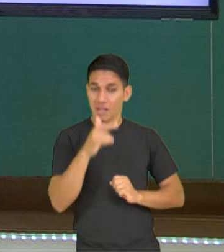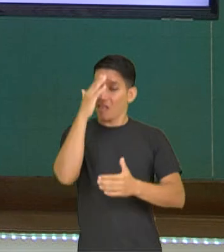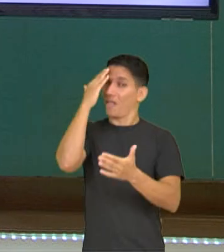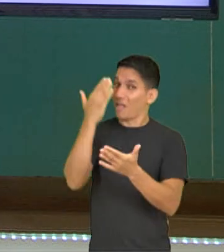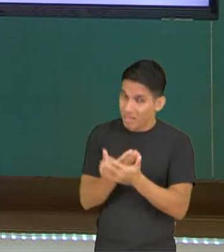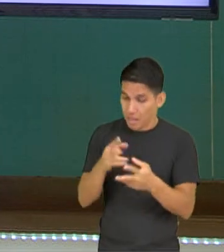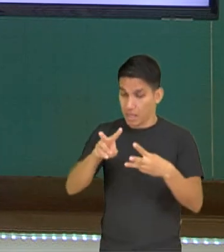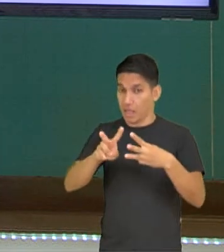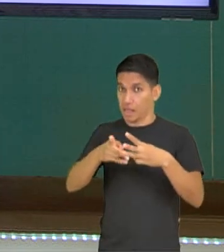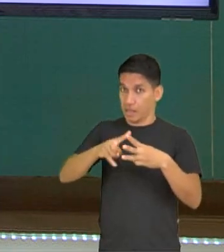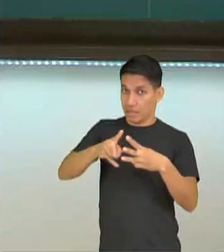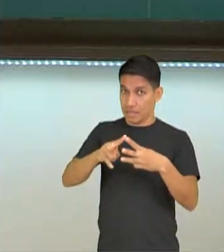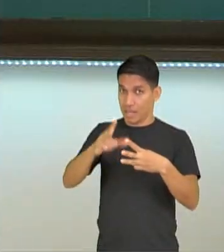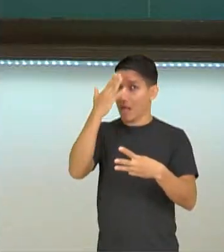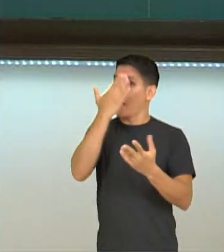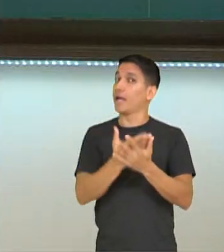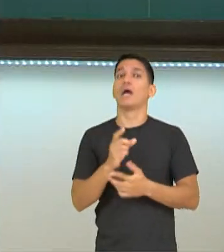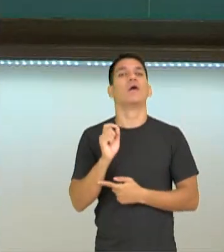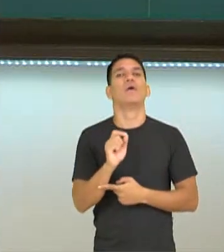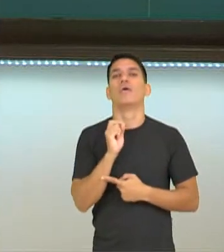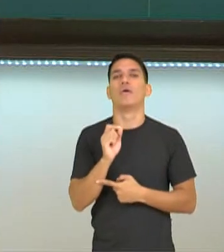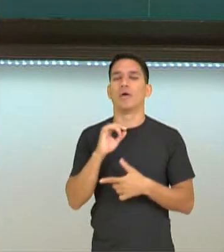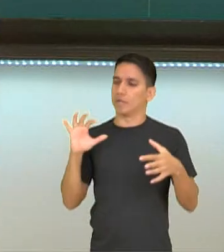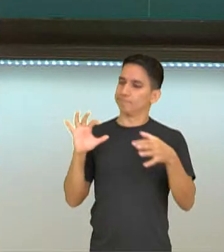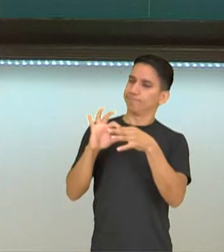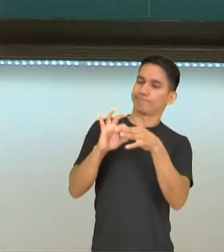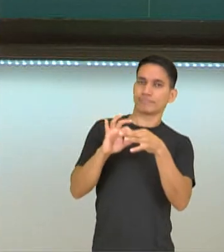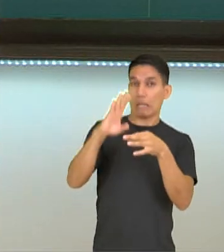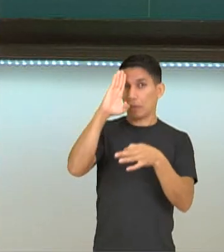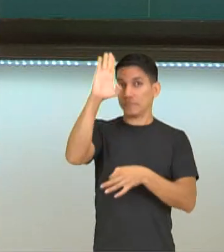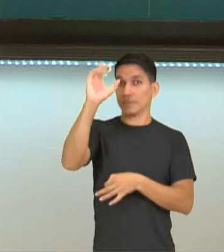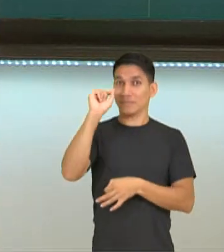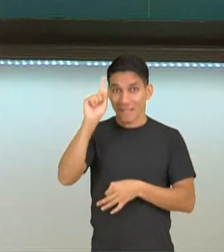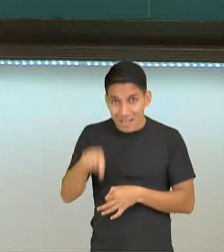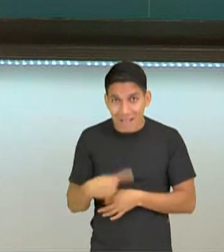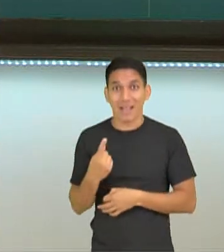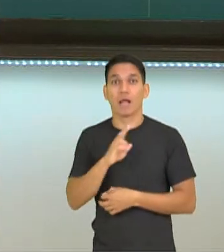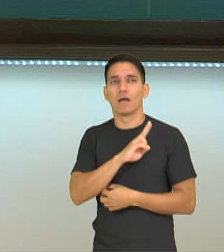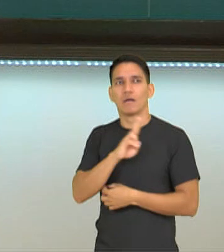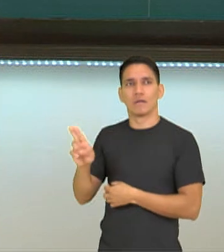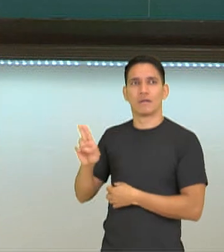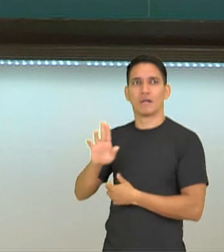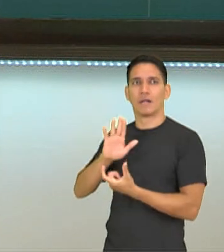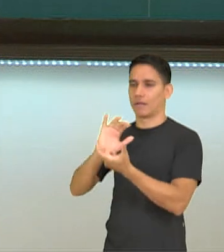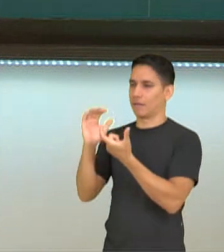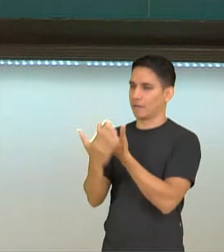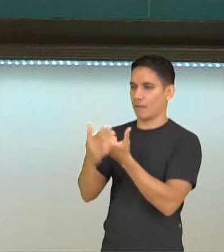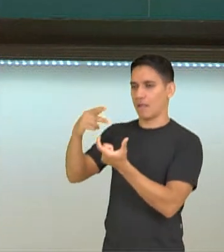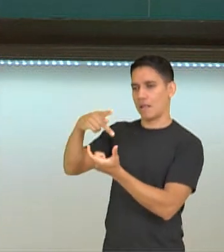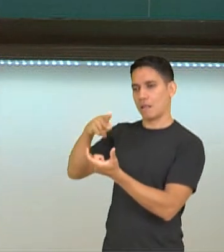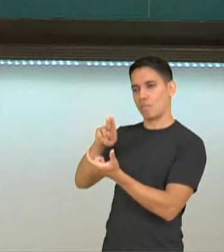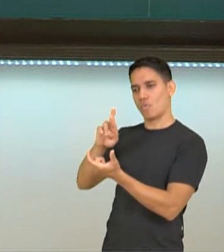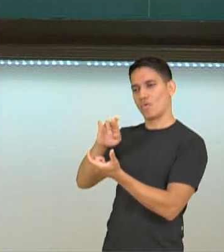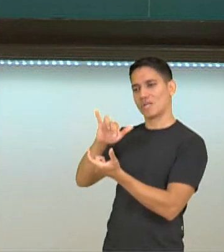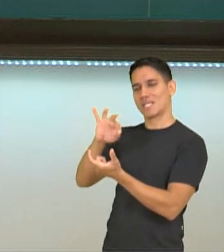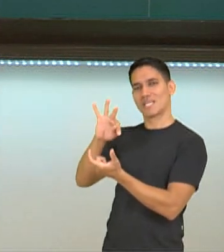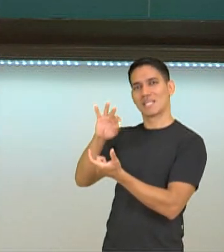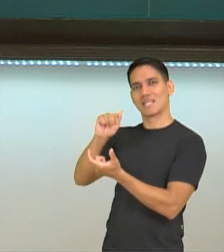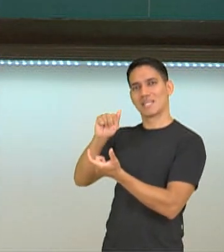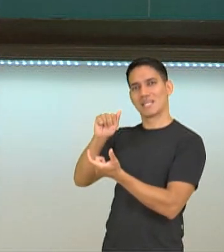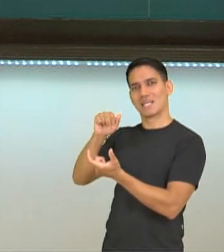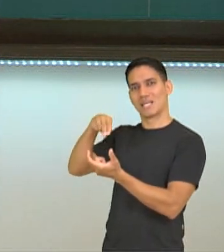acreditavam, as crenças deles estavam ligadas principalmente ao que eles chamavam na Inglaterra de puritanismo.